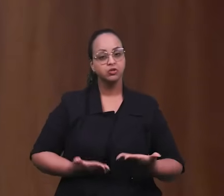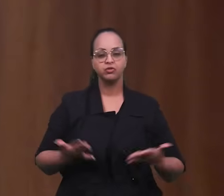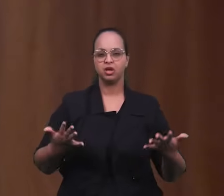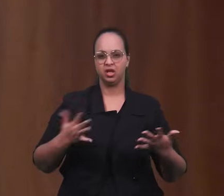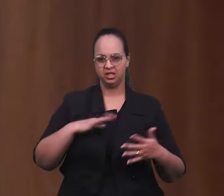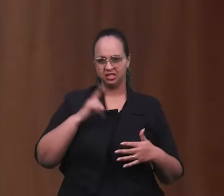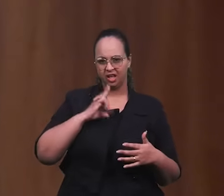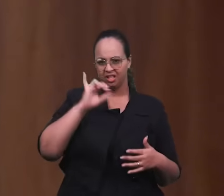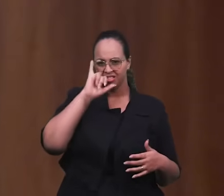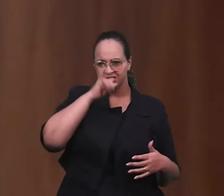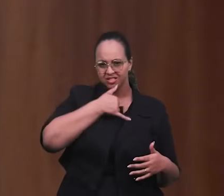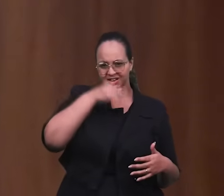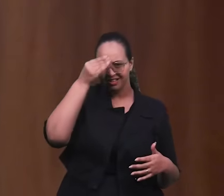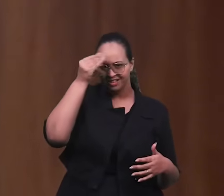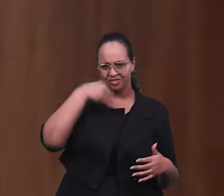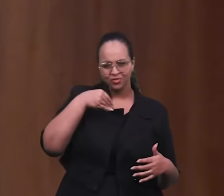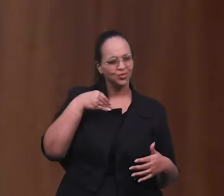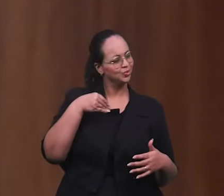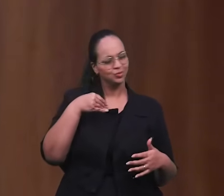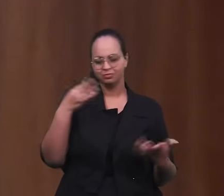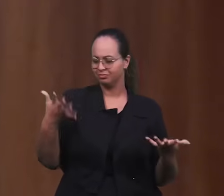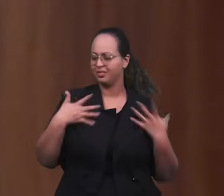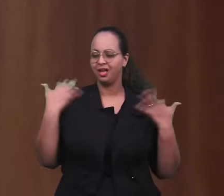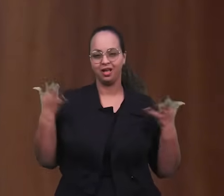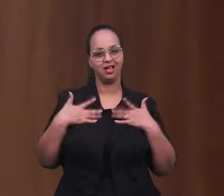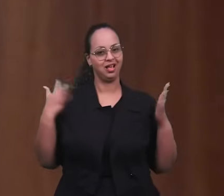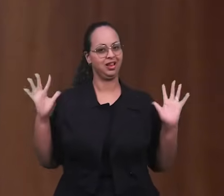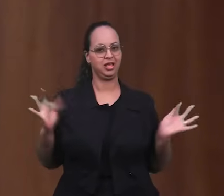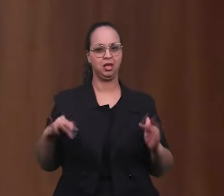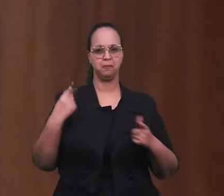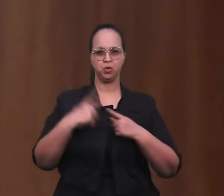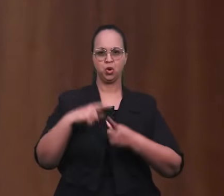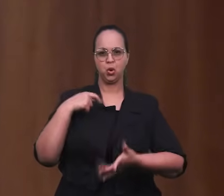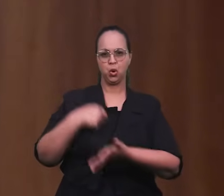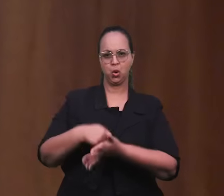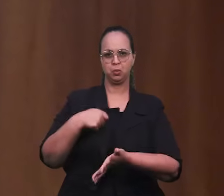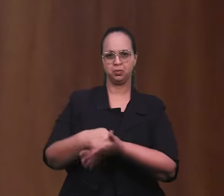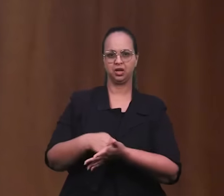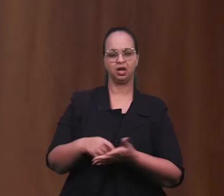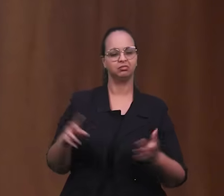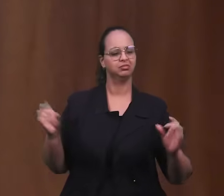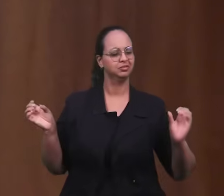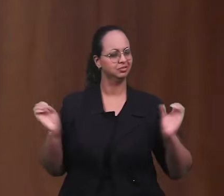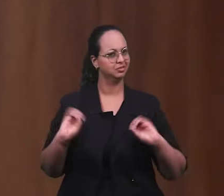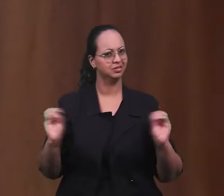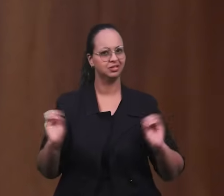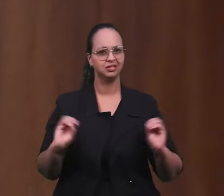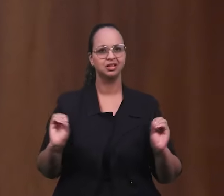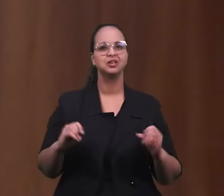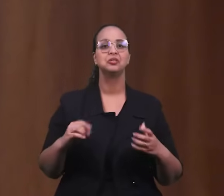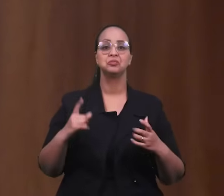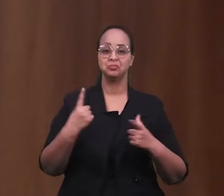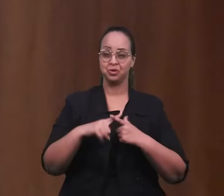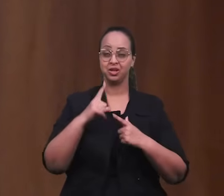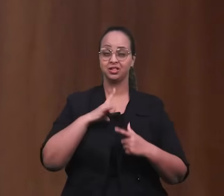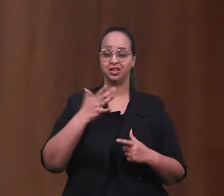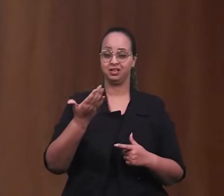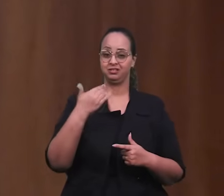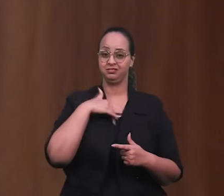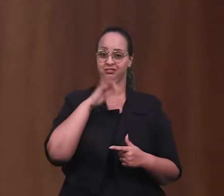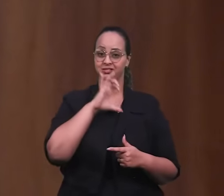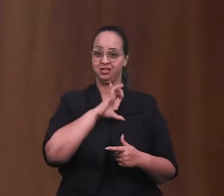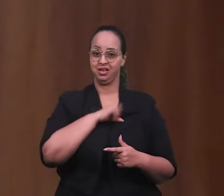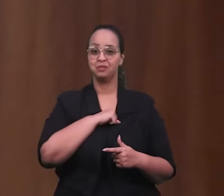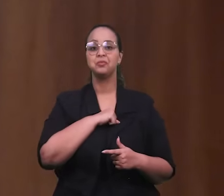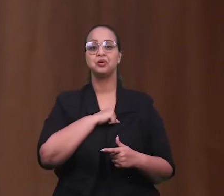com alegria. Ele não está servindo ali porque eu sou obrigado, nada. Ele está servindo porque ele tem amor. Nós